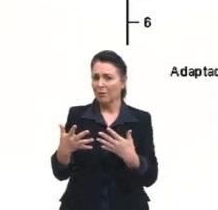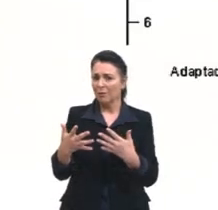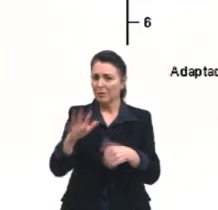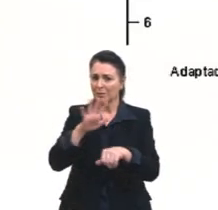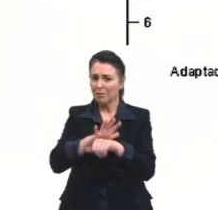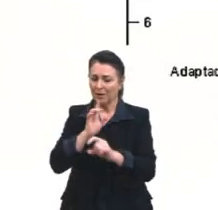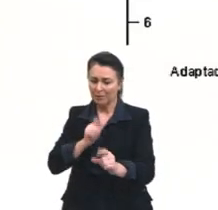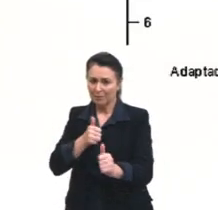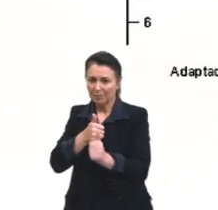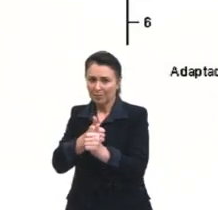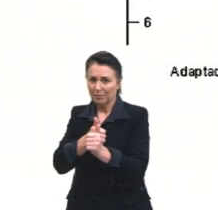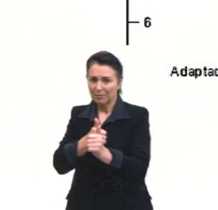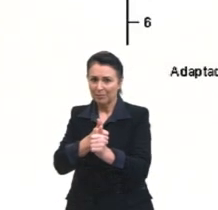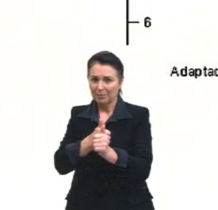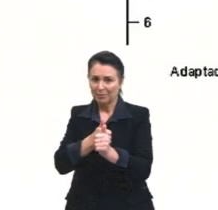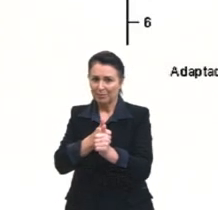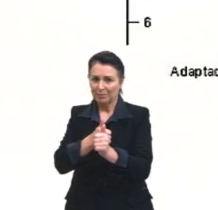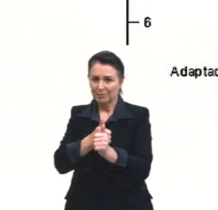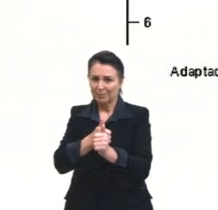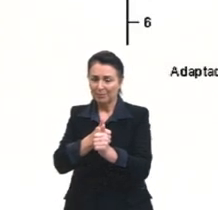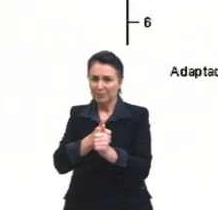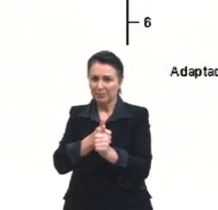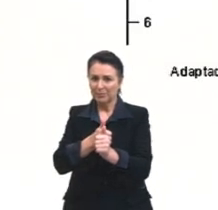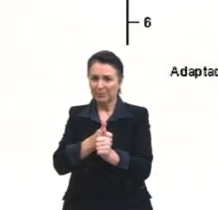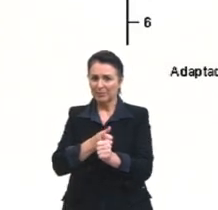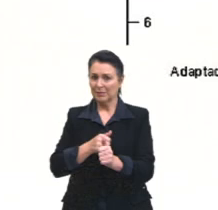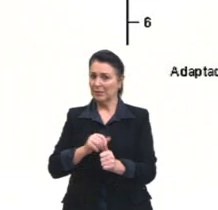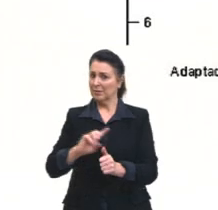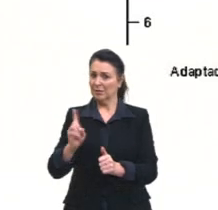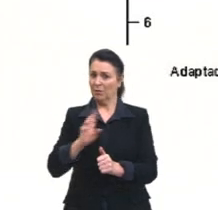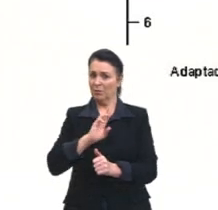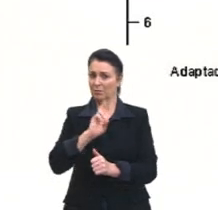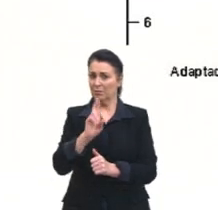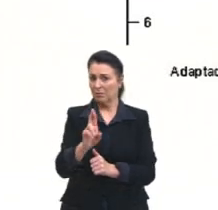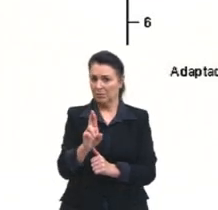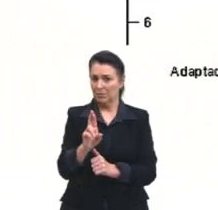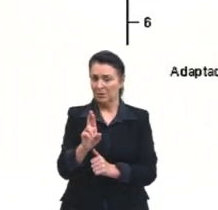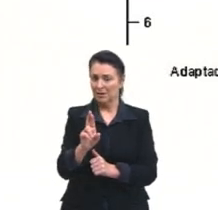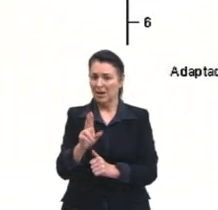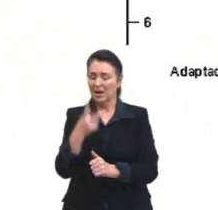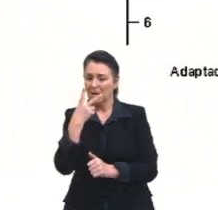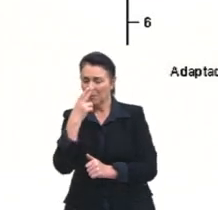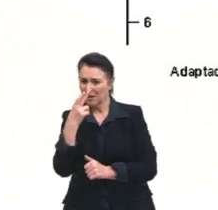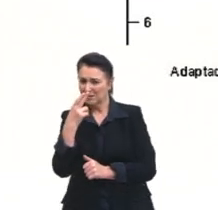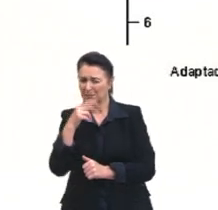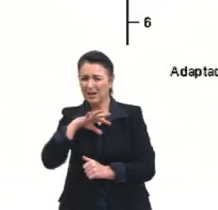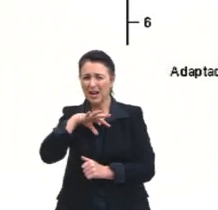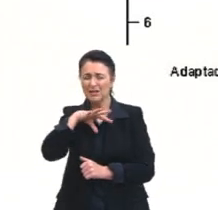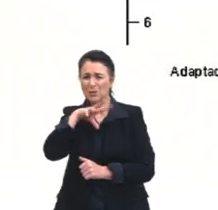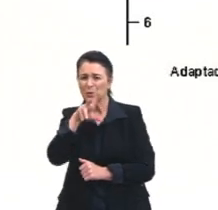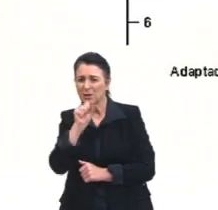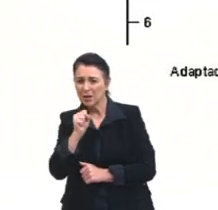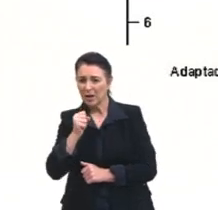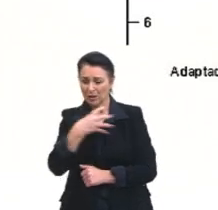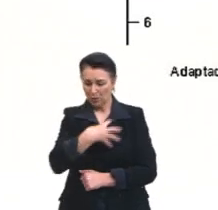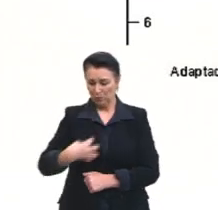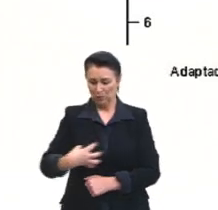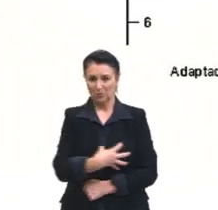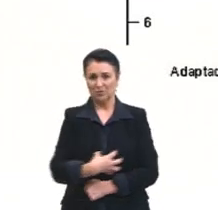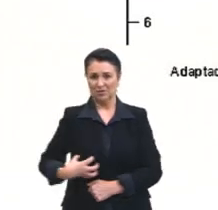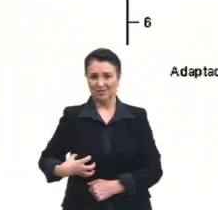com tigre e não né Ela é mais aparentada com tigre o tigre tá mais